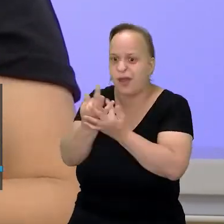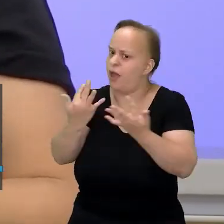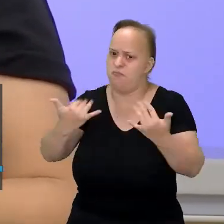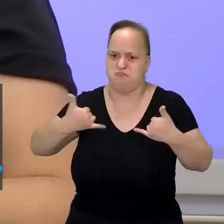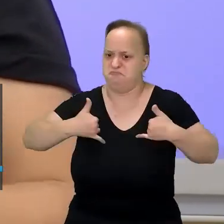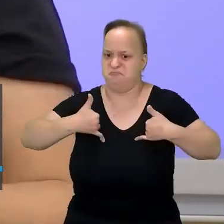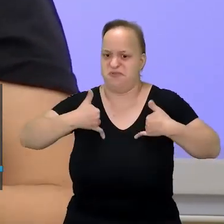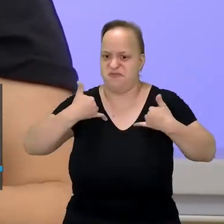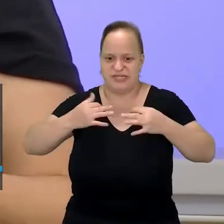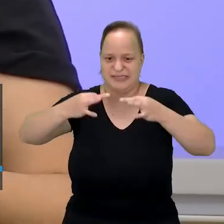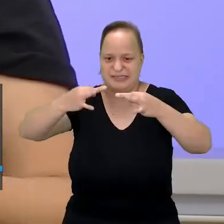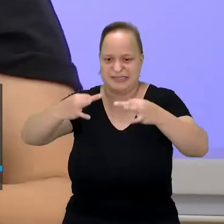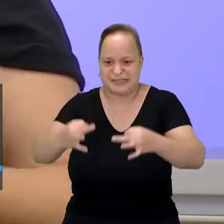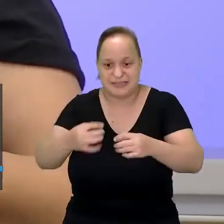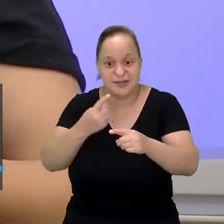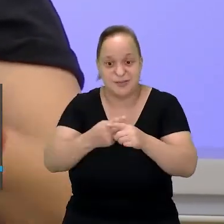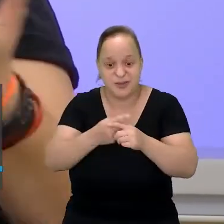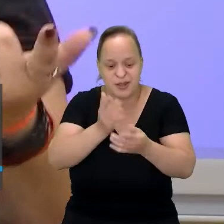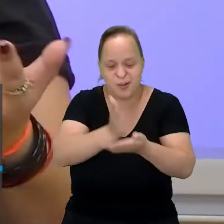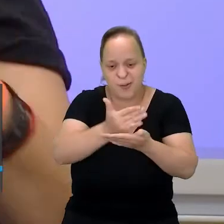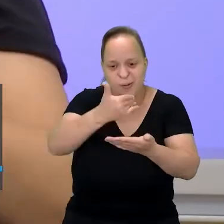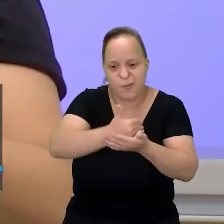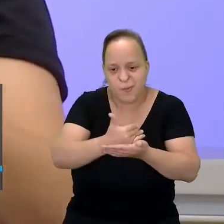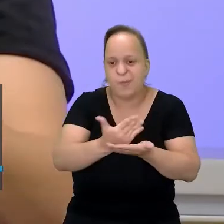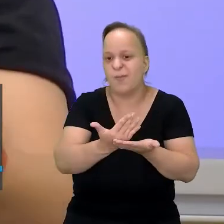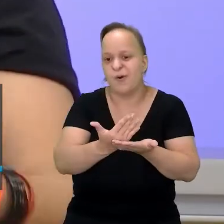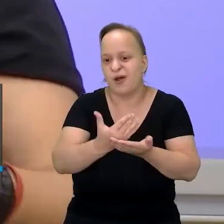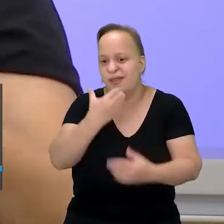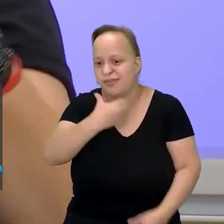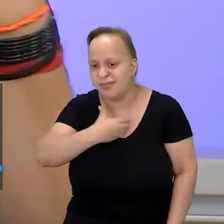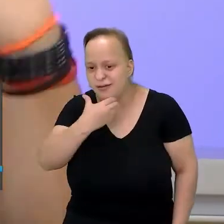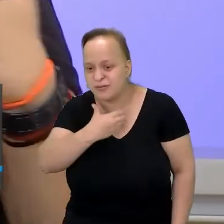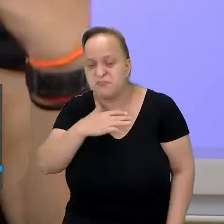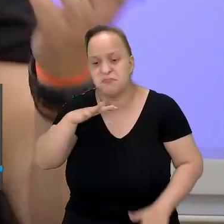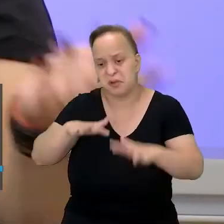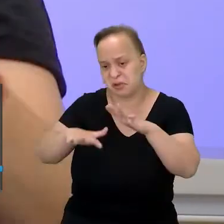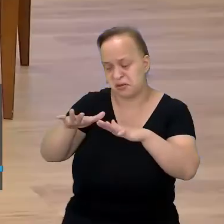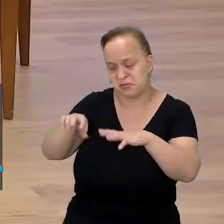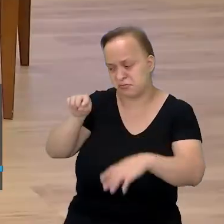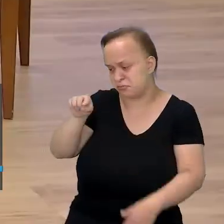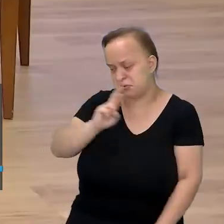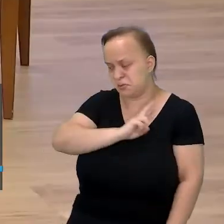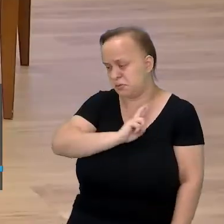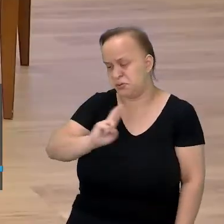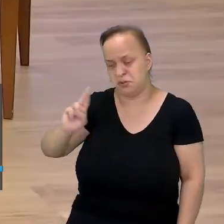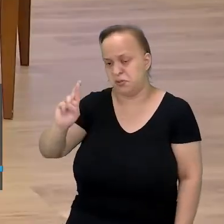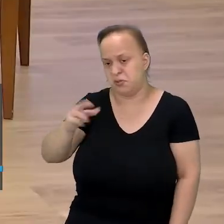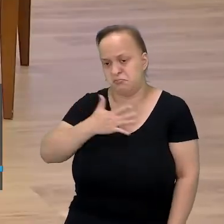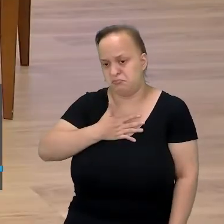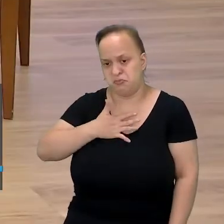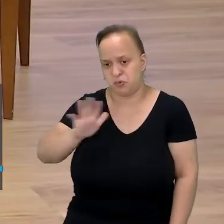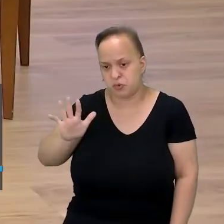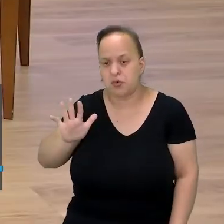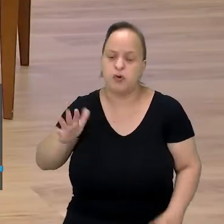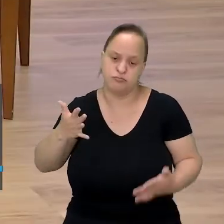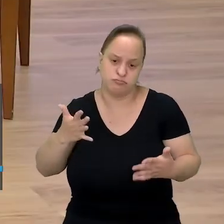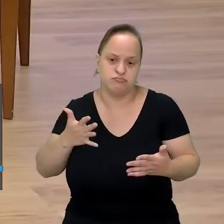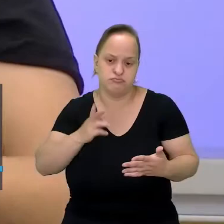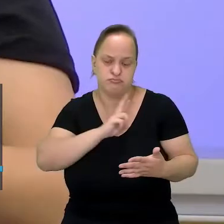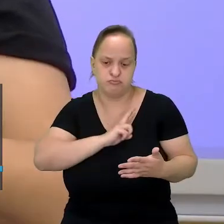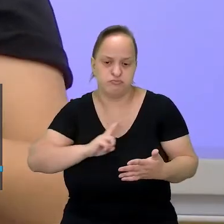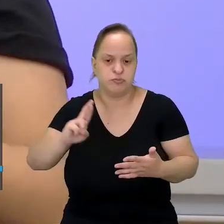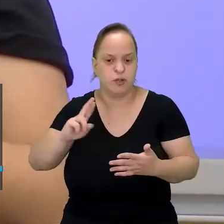Por quê? Junta pra comer bolo. É Natal. Mesmo que você não seja religioso. A gente tá falando do Natal enquanto festa religiosa, o Natal como